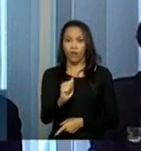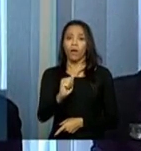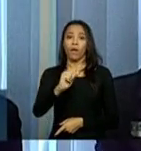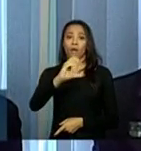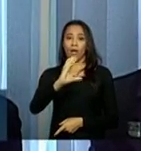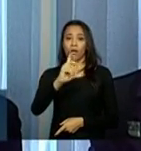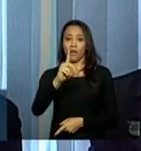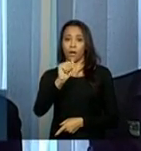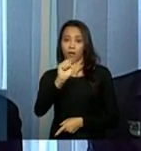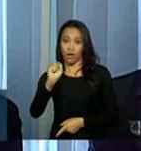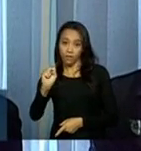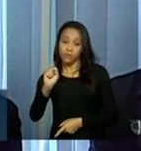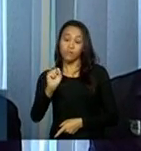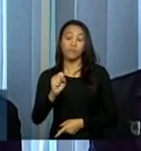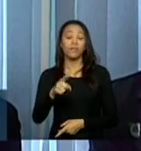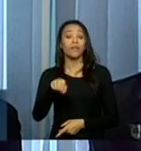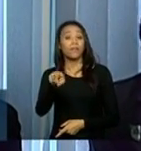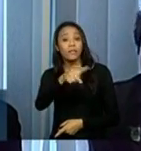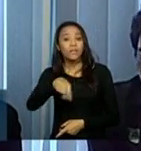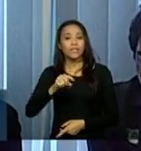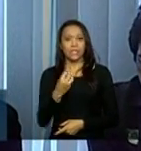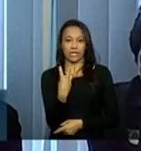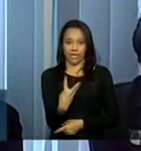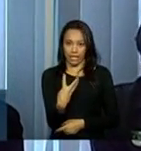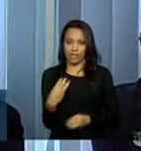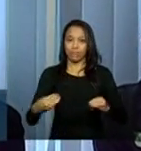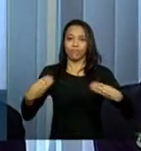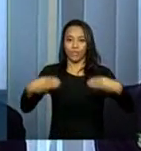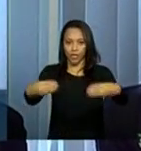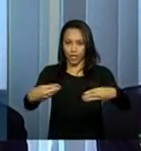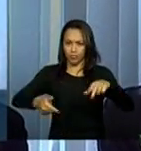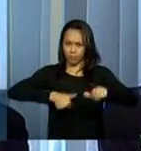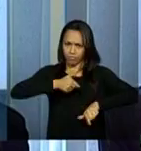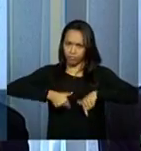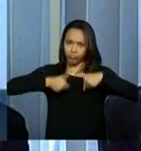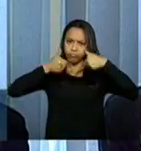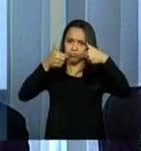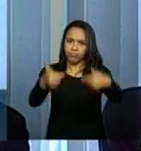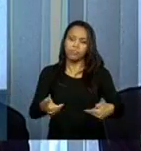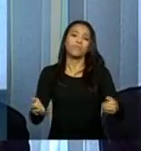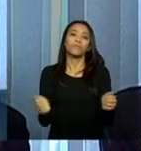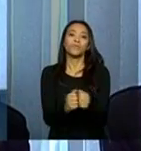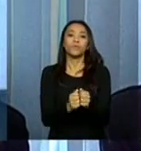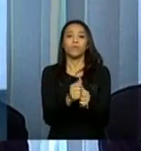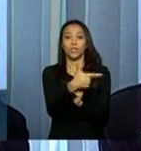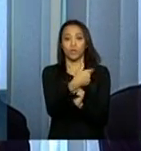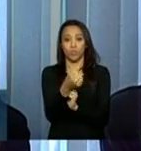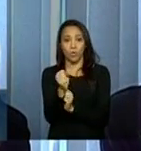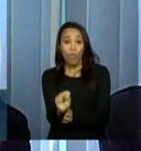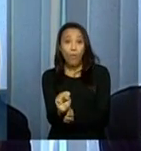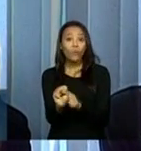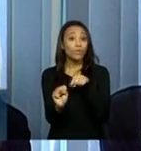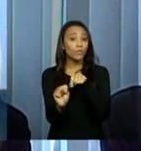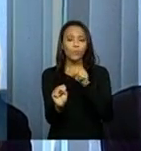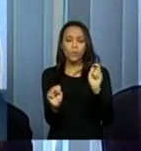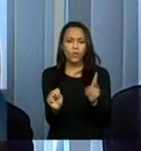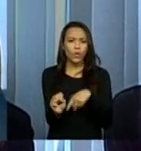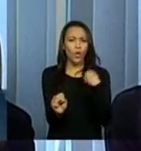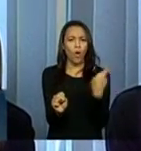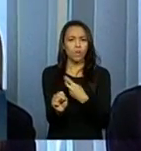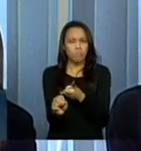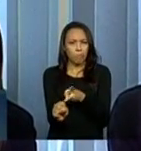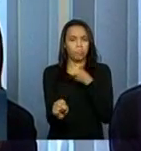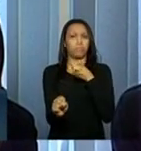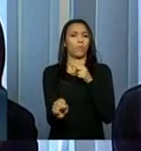esforço desses três ministérios, dessas duas instituições. Em 2008, nós percebemos, né,